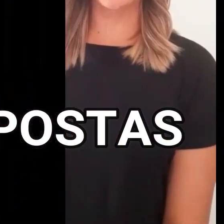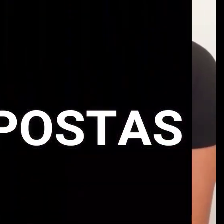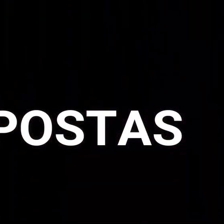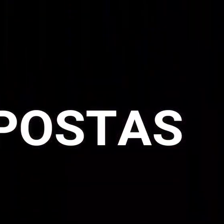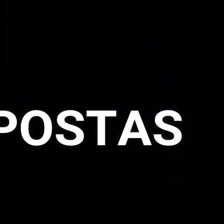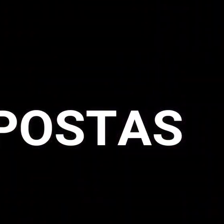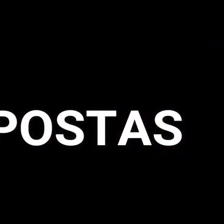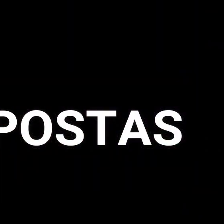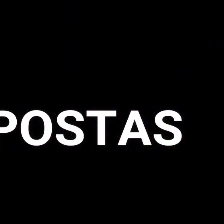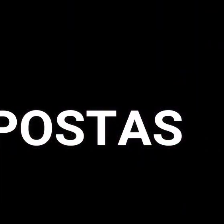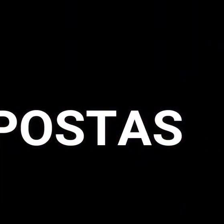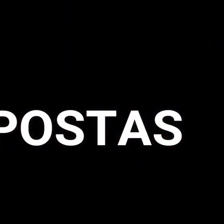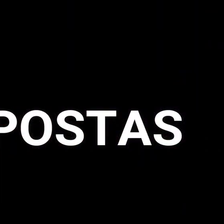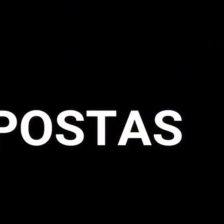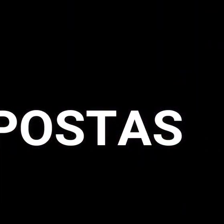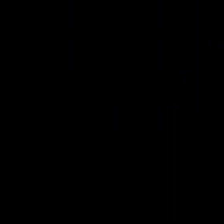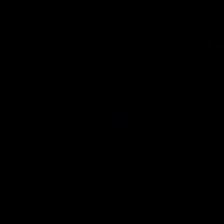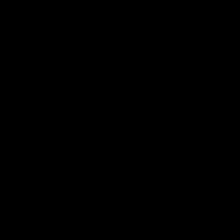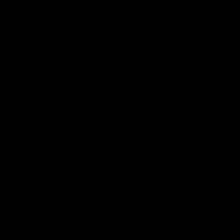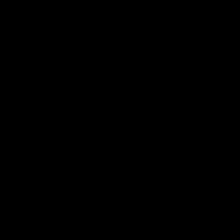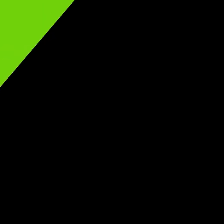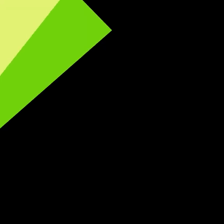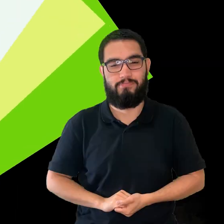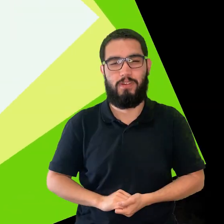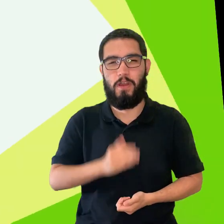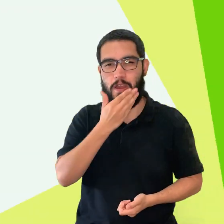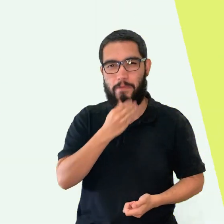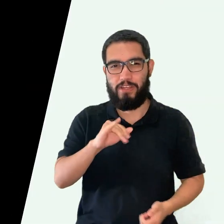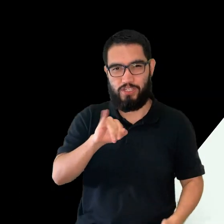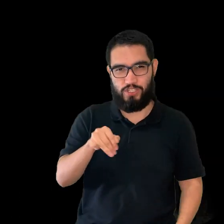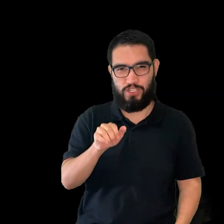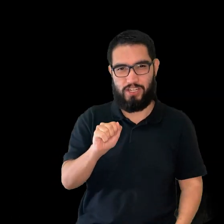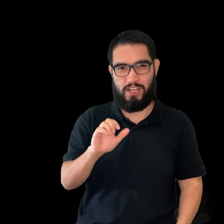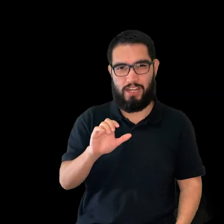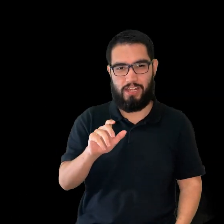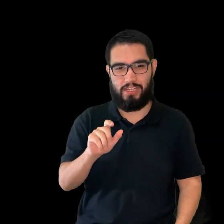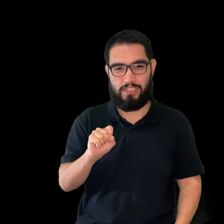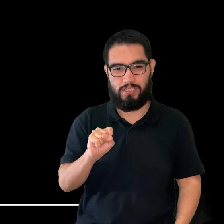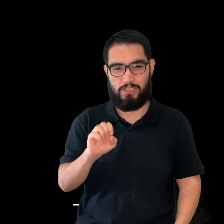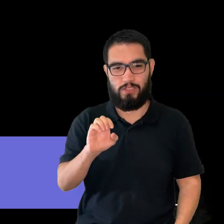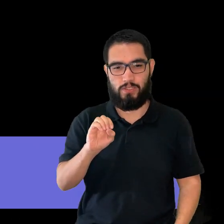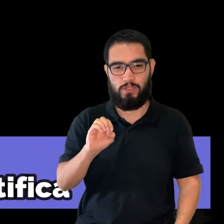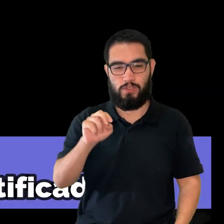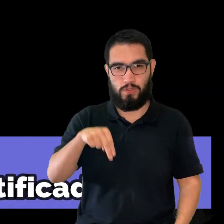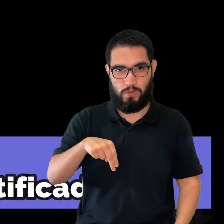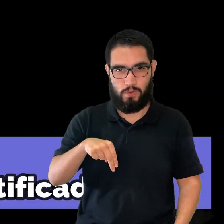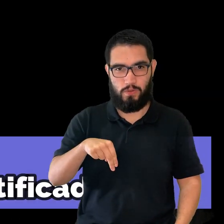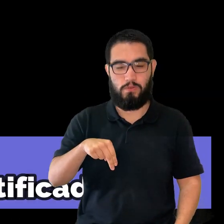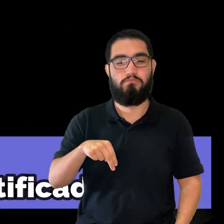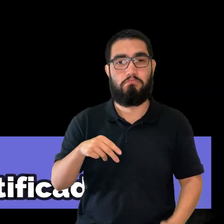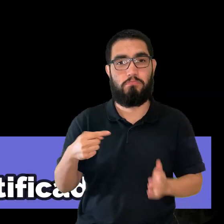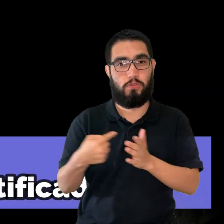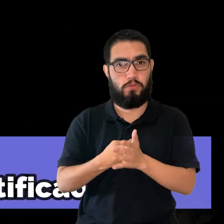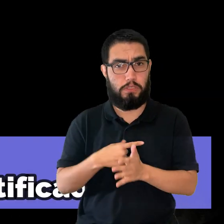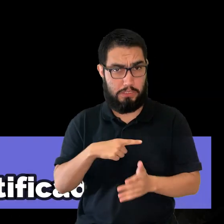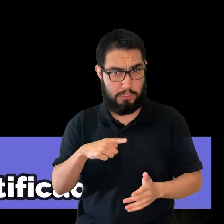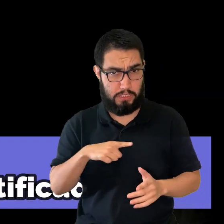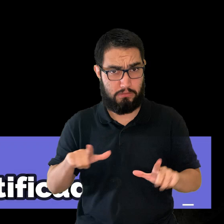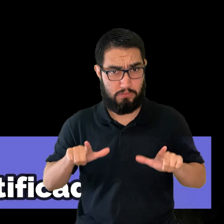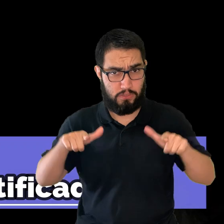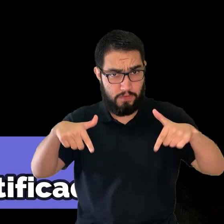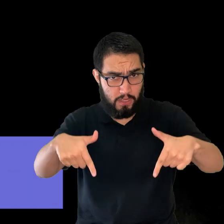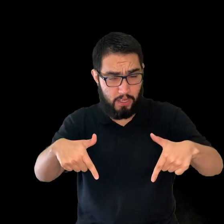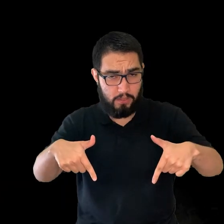Nós estamos aqui para responder. O Jackson Alves nos perguntou: boa tarde, haverá